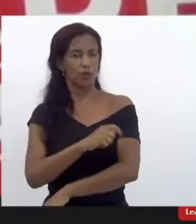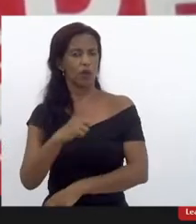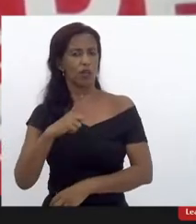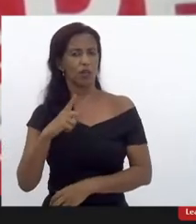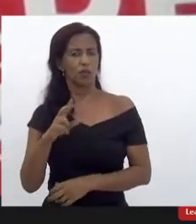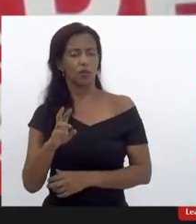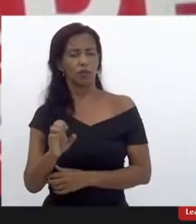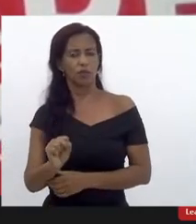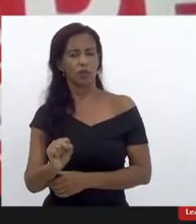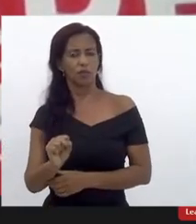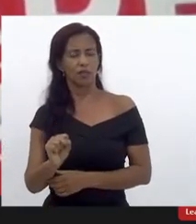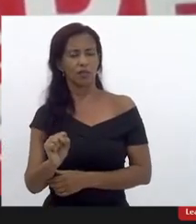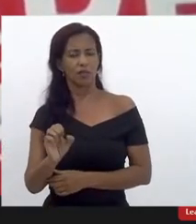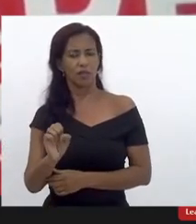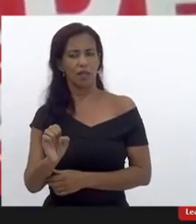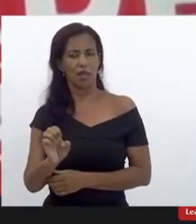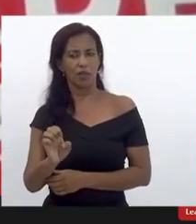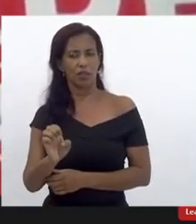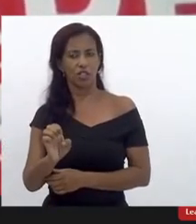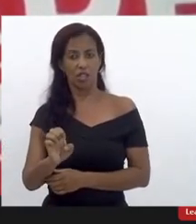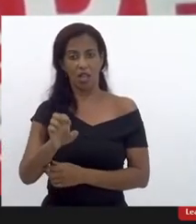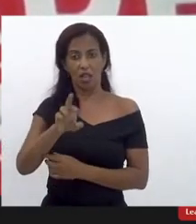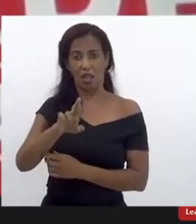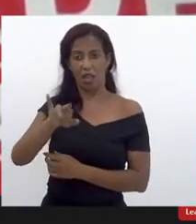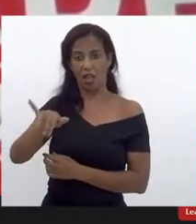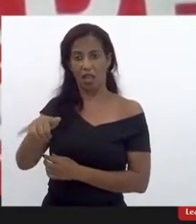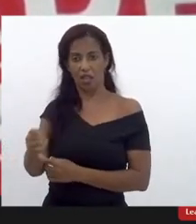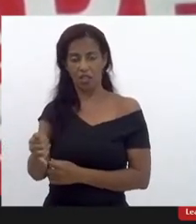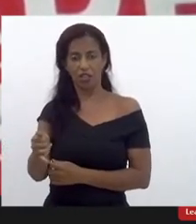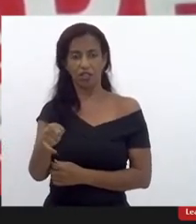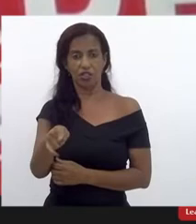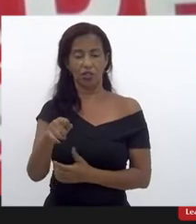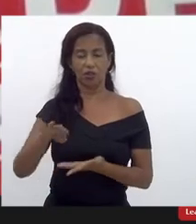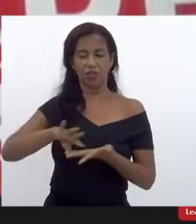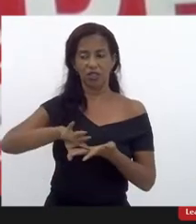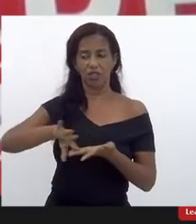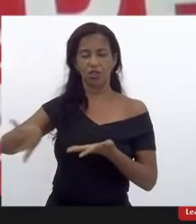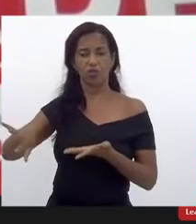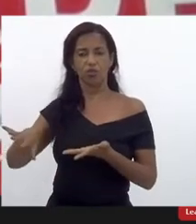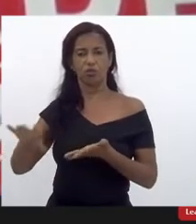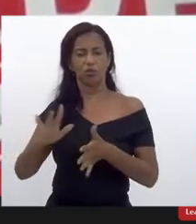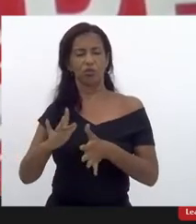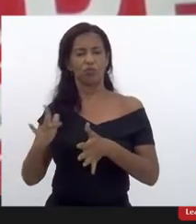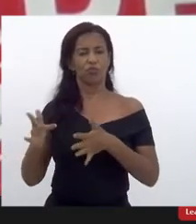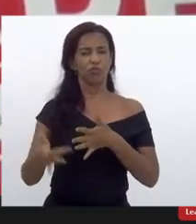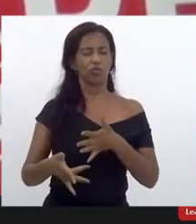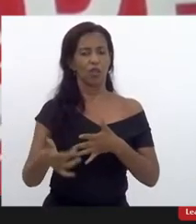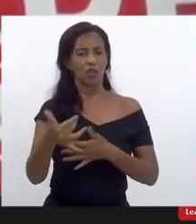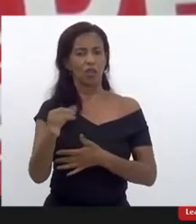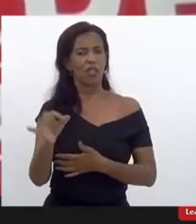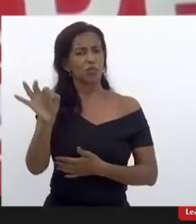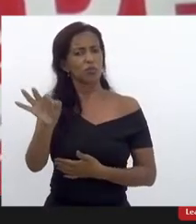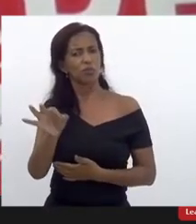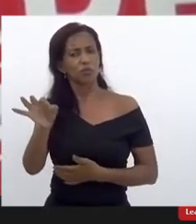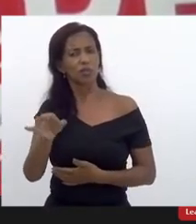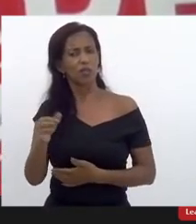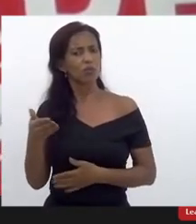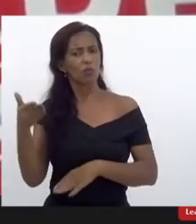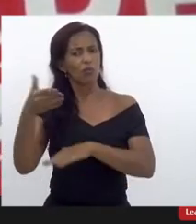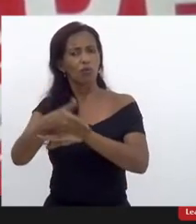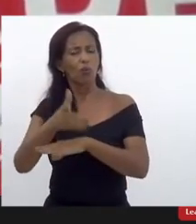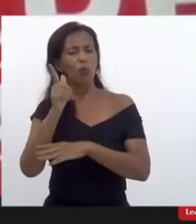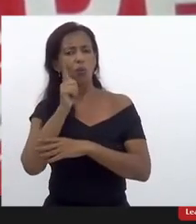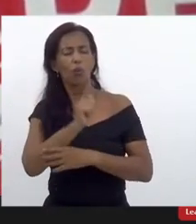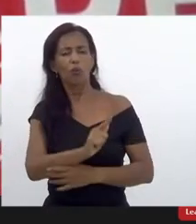ISERJ mapeado exatamente o tamanho da nossa lacuna, da nossa exclusão digital. Aqueles 10% dos nossos alunos não foram